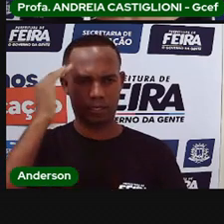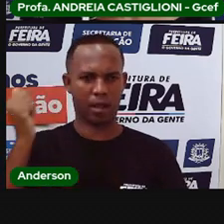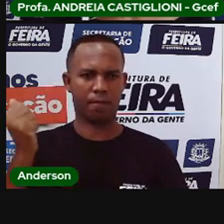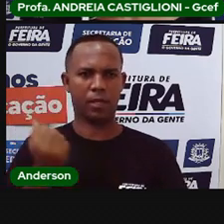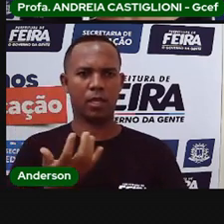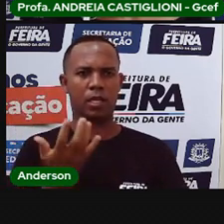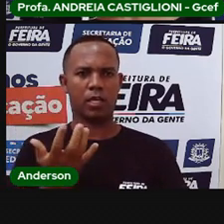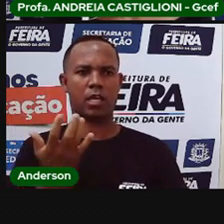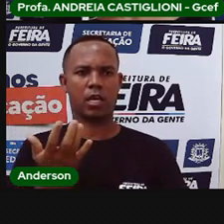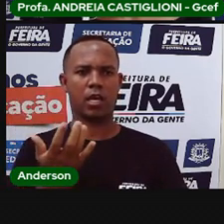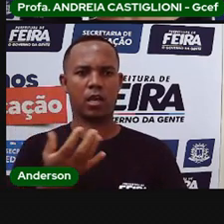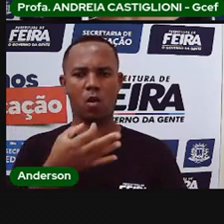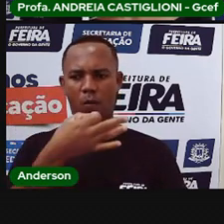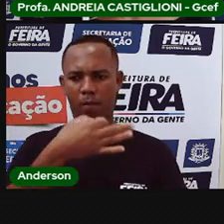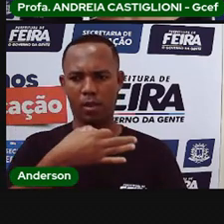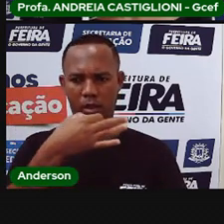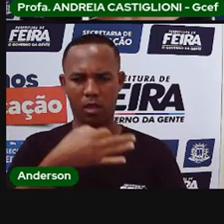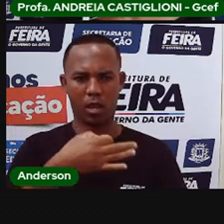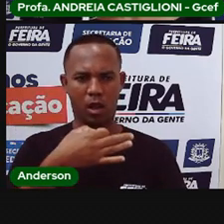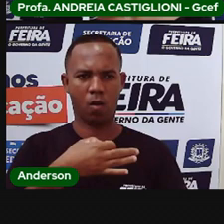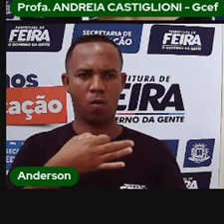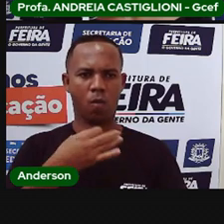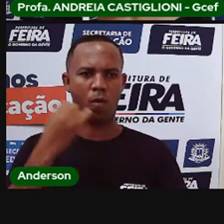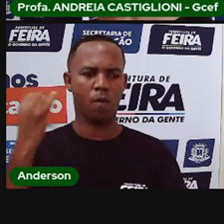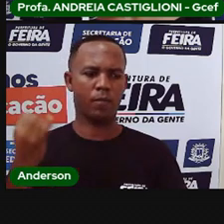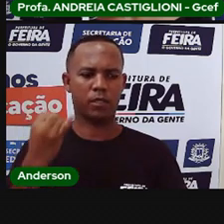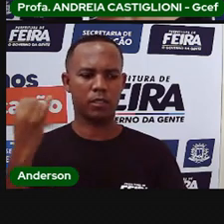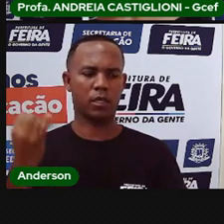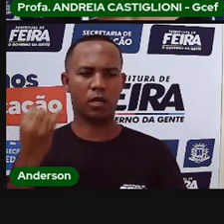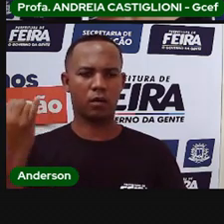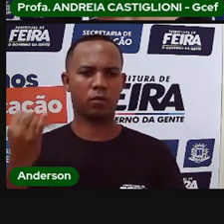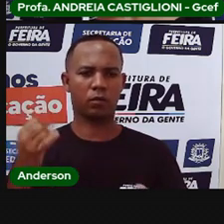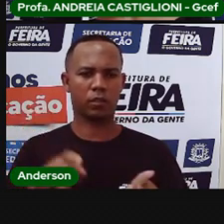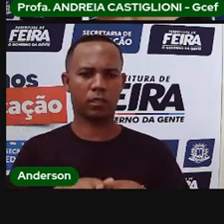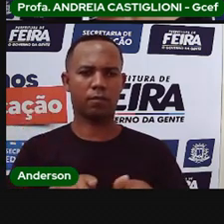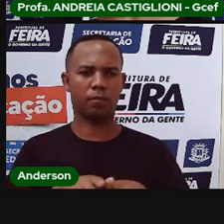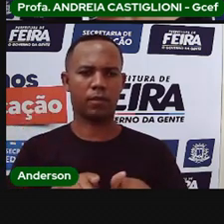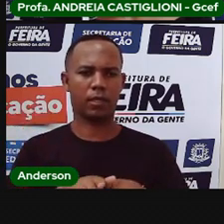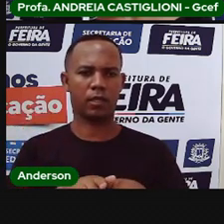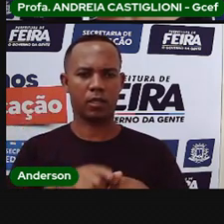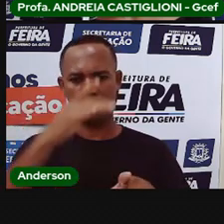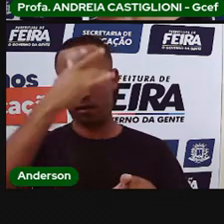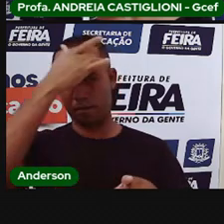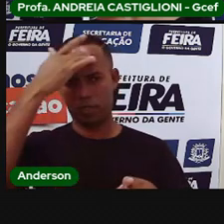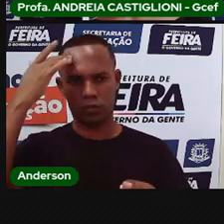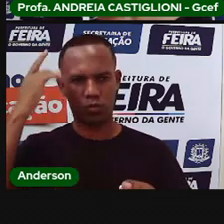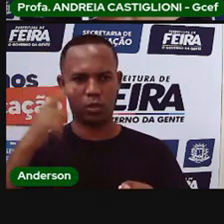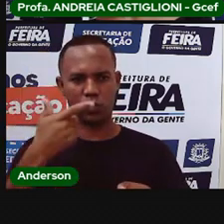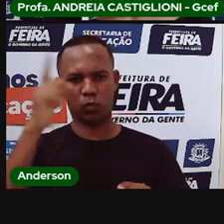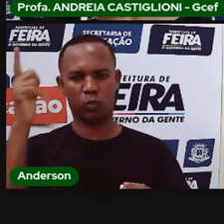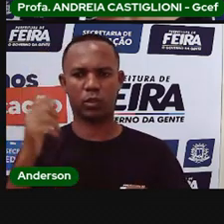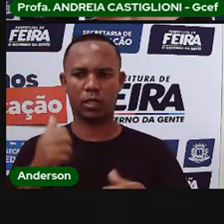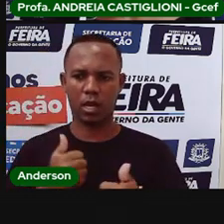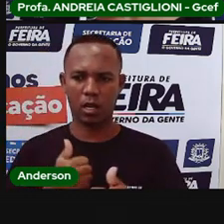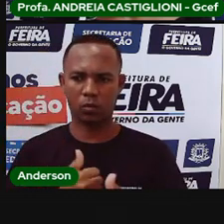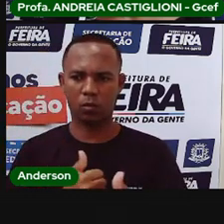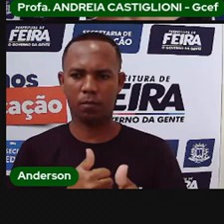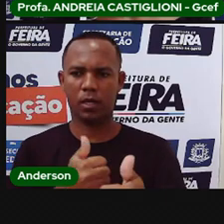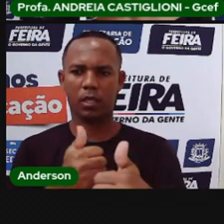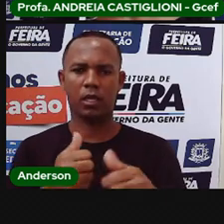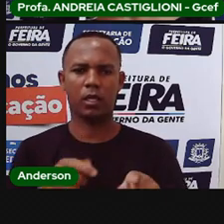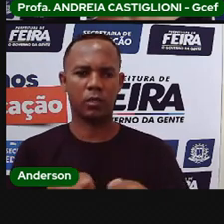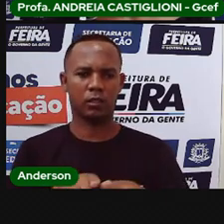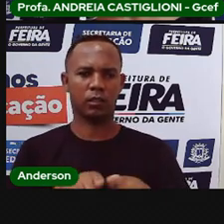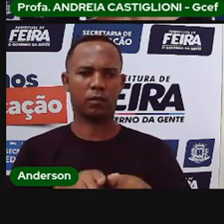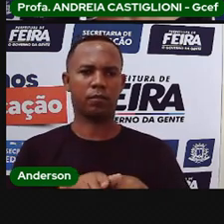quer bem definido, isso desperta também o desejo em outras pessoas de te acompanharem, de te seguirem,